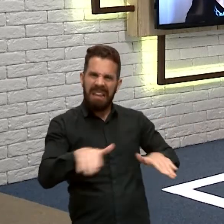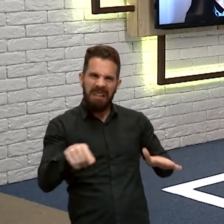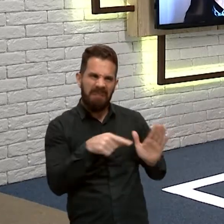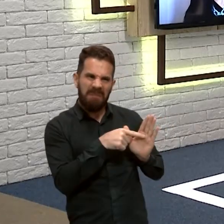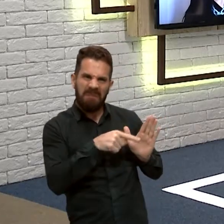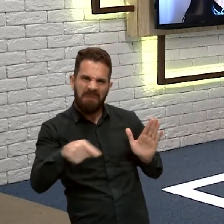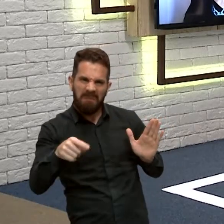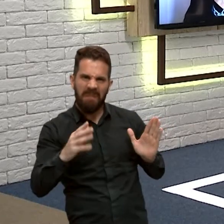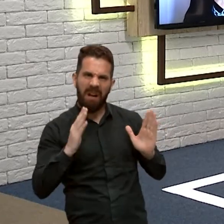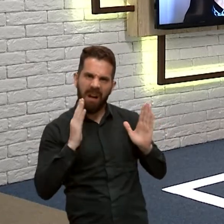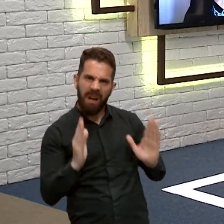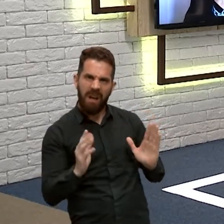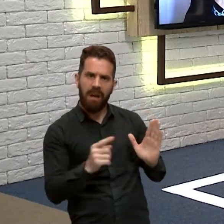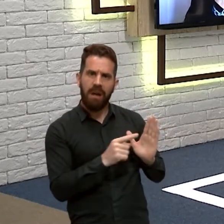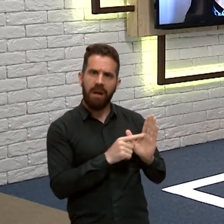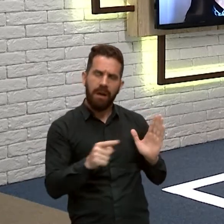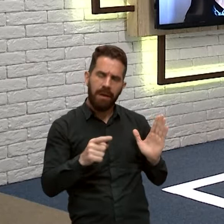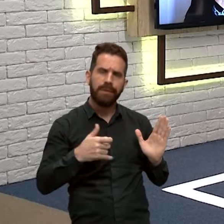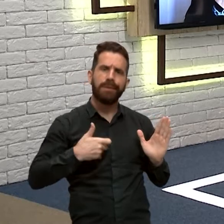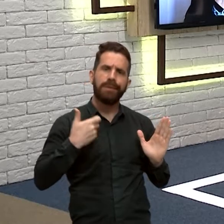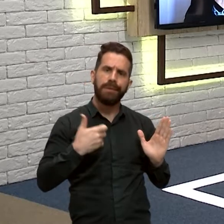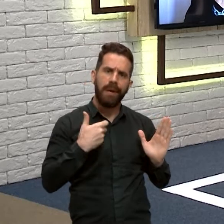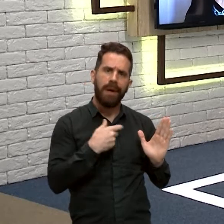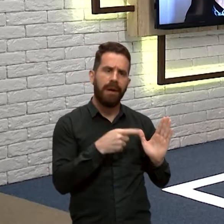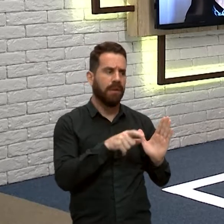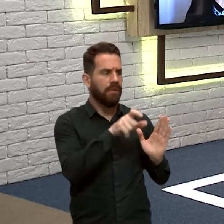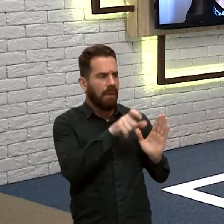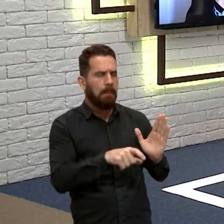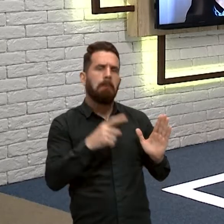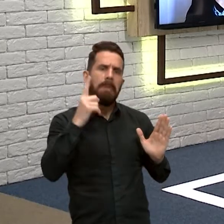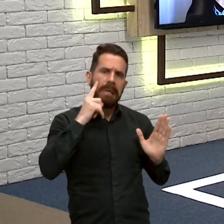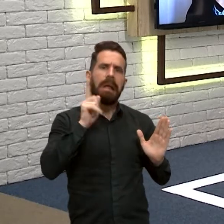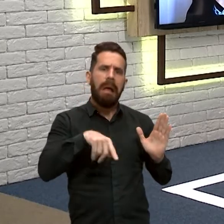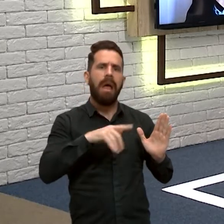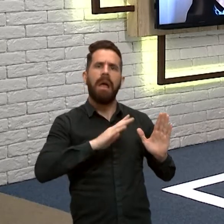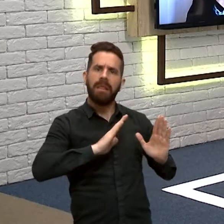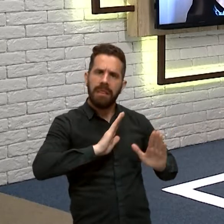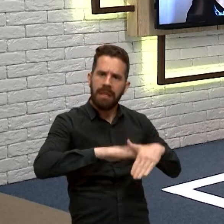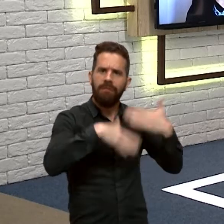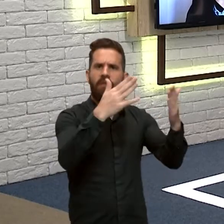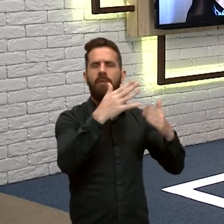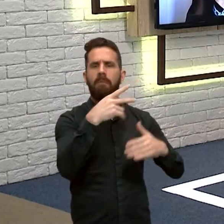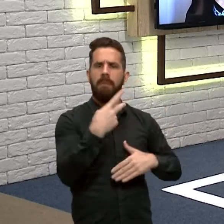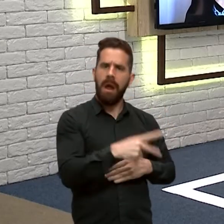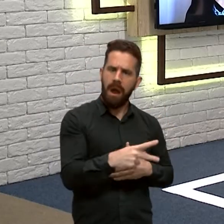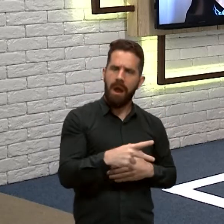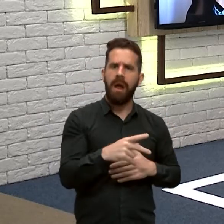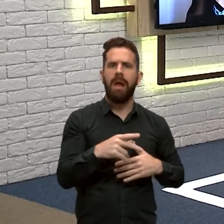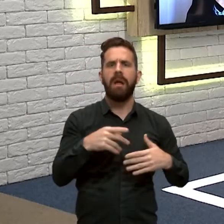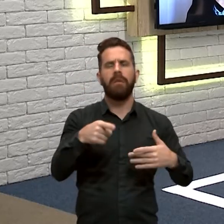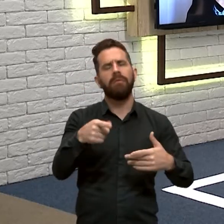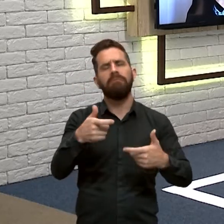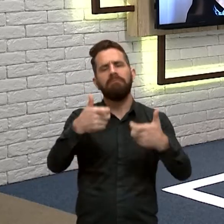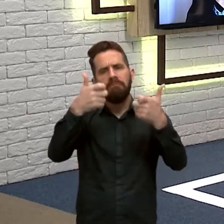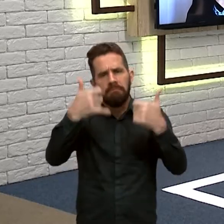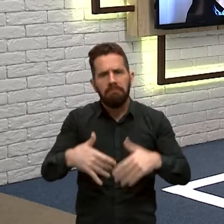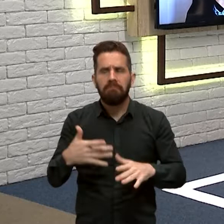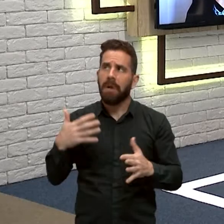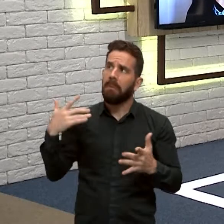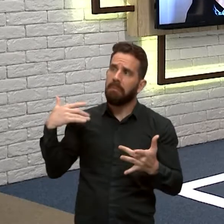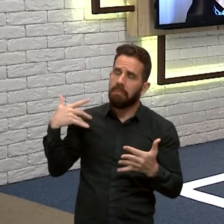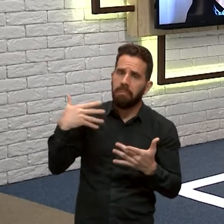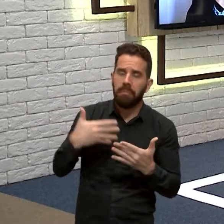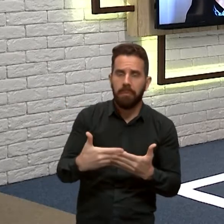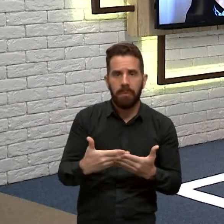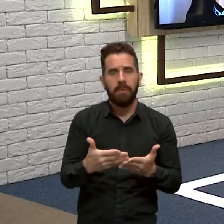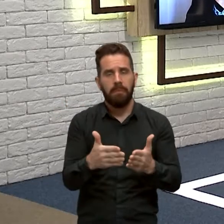e a pessoa nesse processo de desenvolvimento como uma criança, né? Queria que vocês contassem um pouquinho dessa trajetória